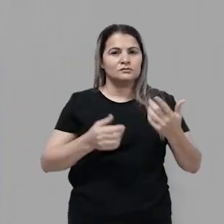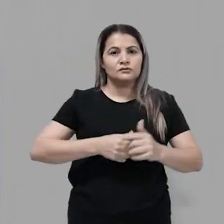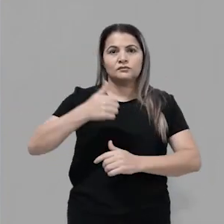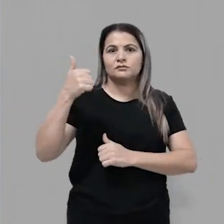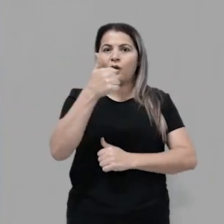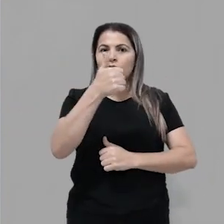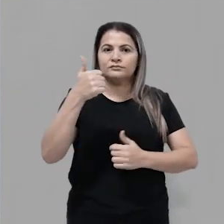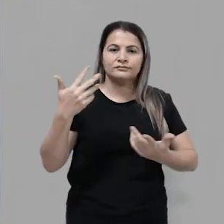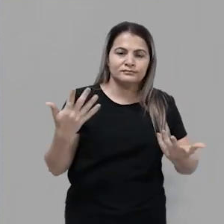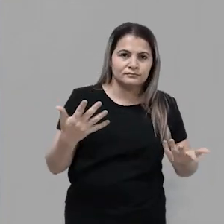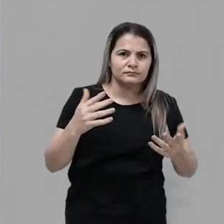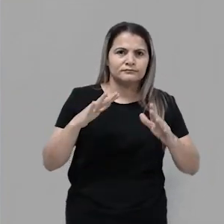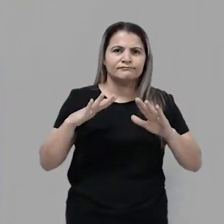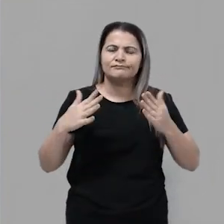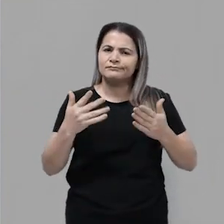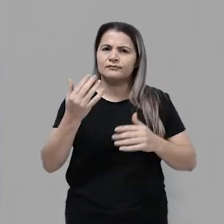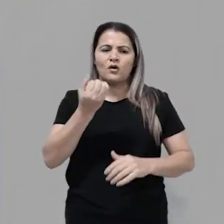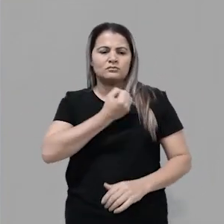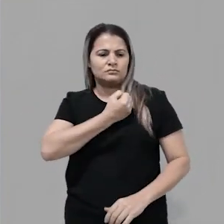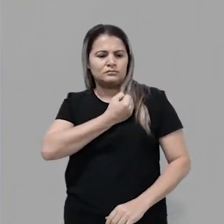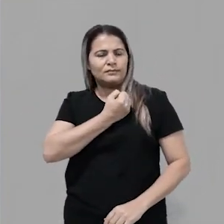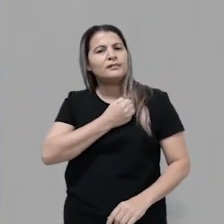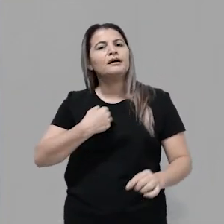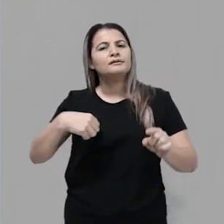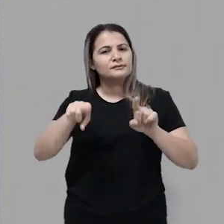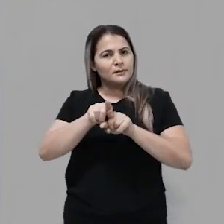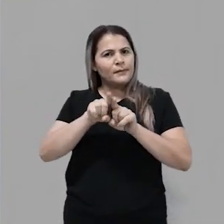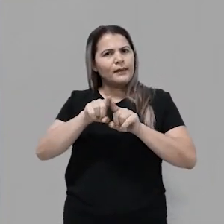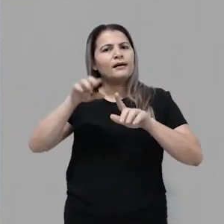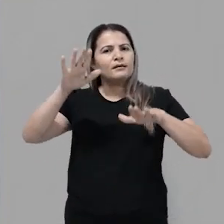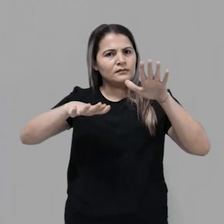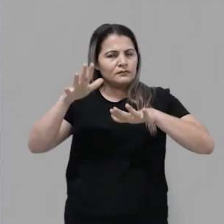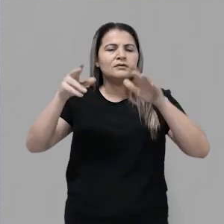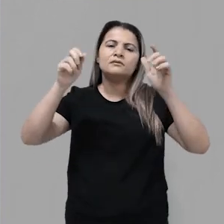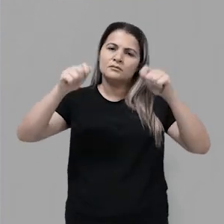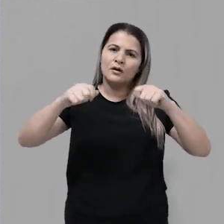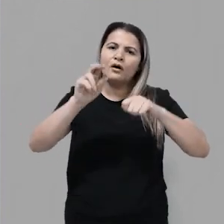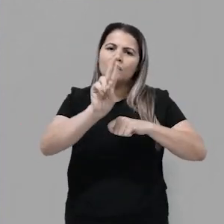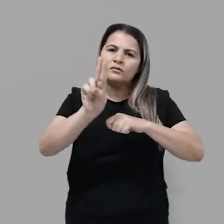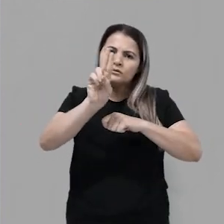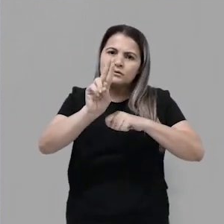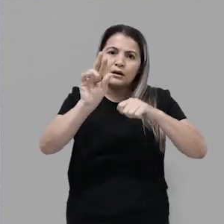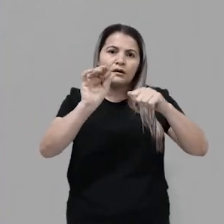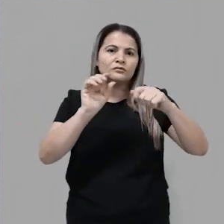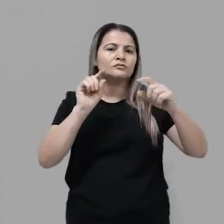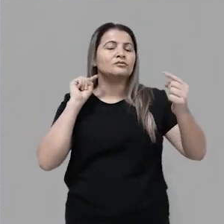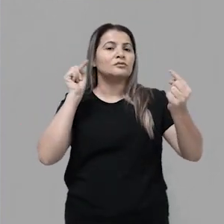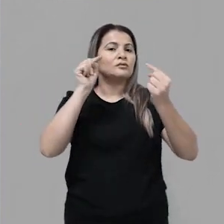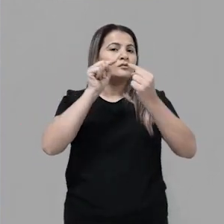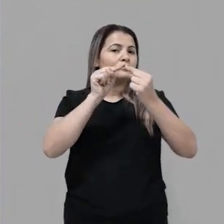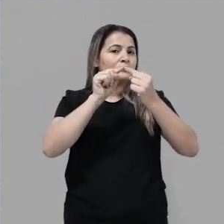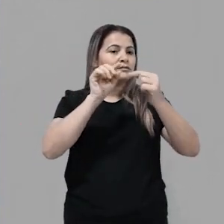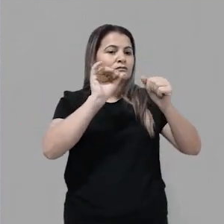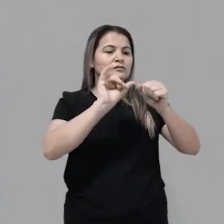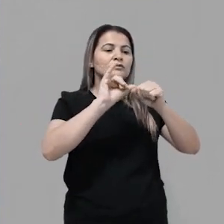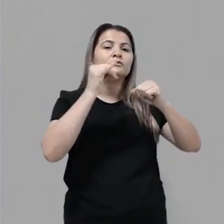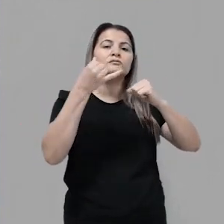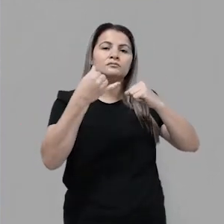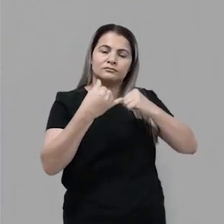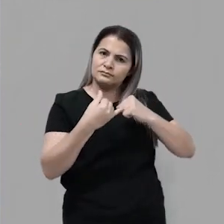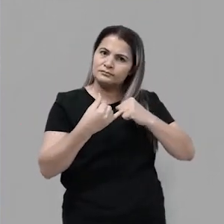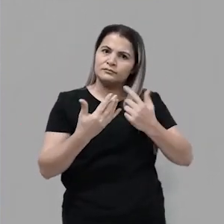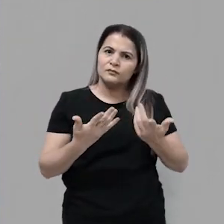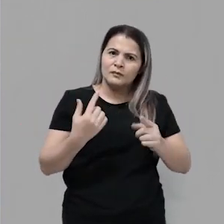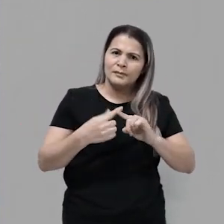11. Então, os numerais, eles às vezes podem ser usados como adjetivos, tá? Tanto que na língua inglesa,